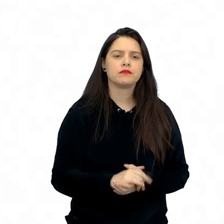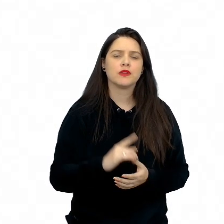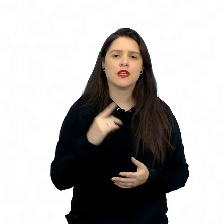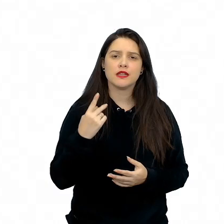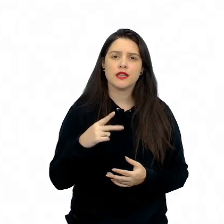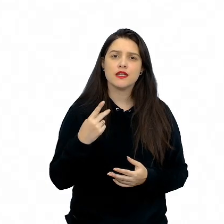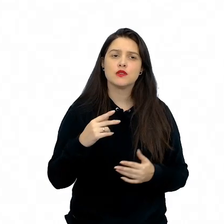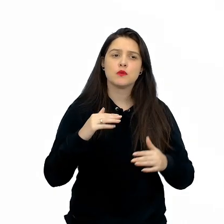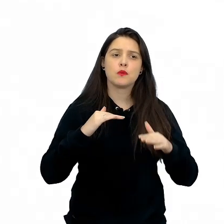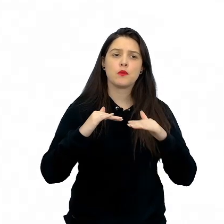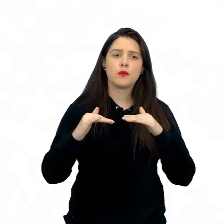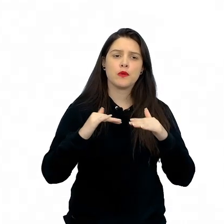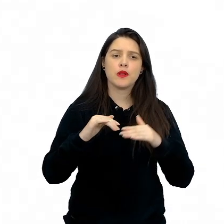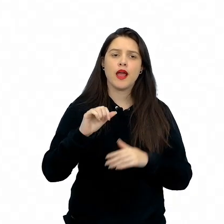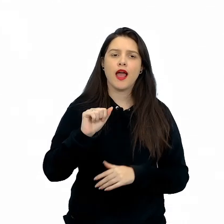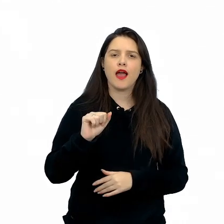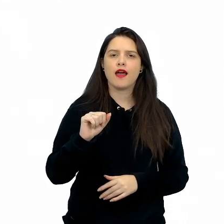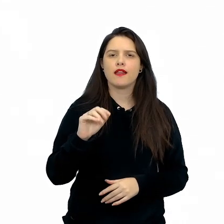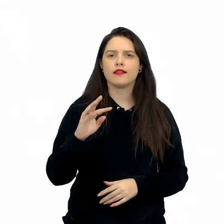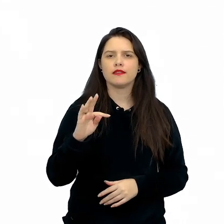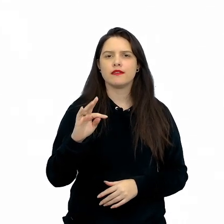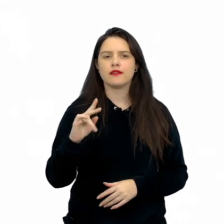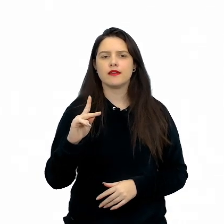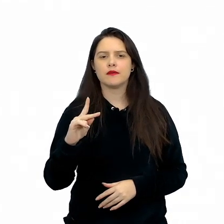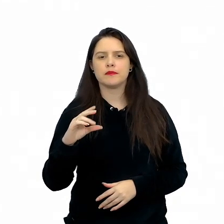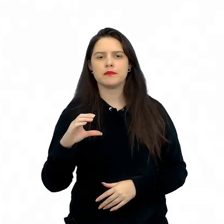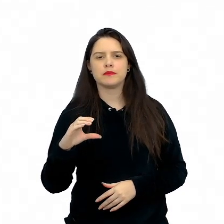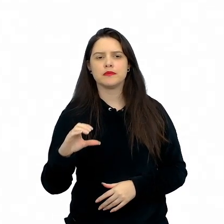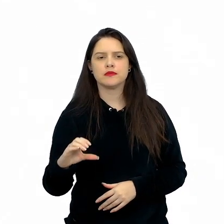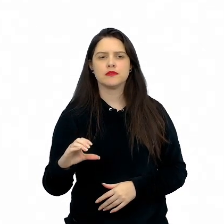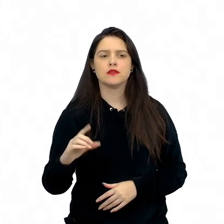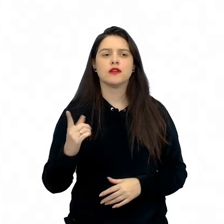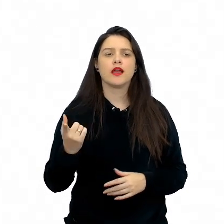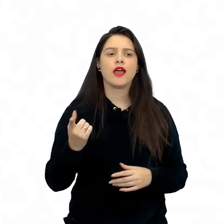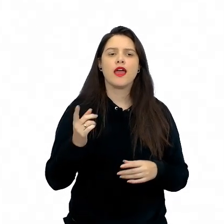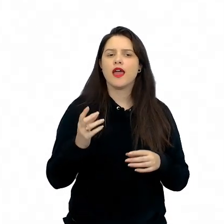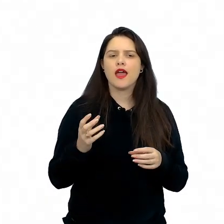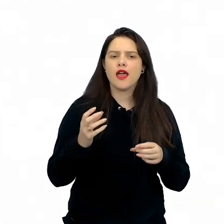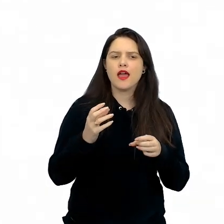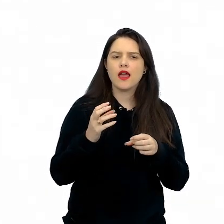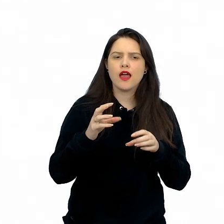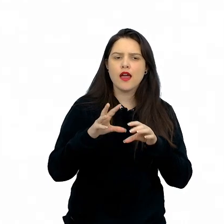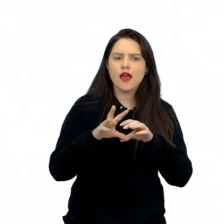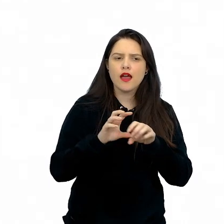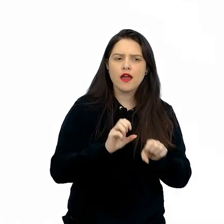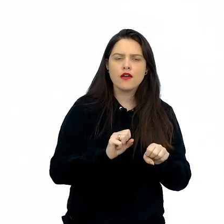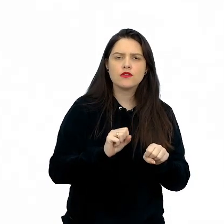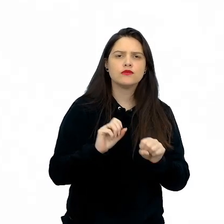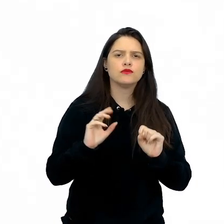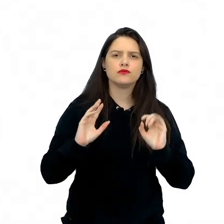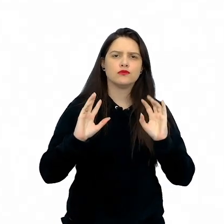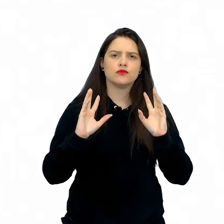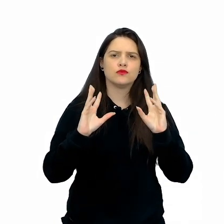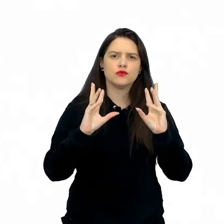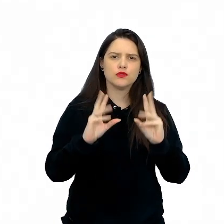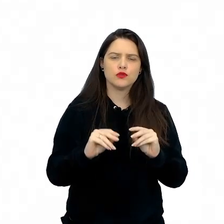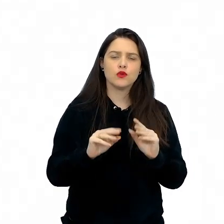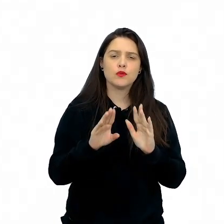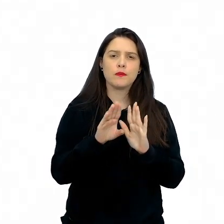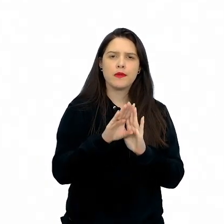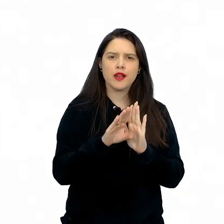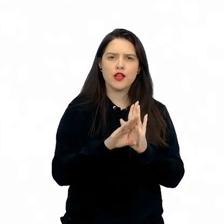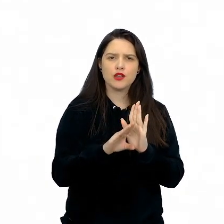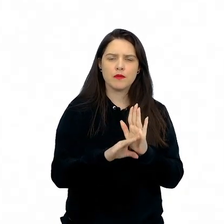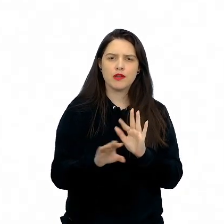Nesse momento ATPC, então, é a junção de todo o planejamento